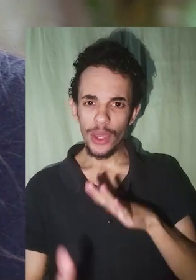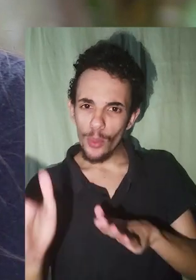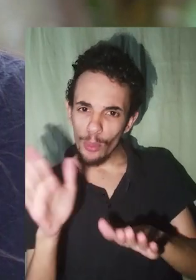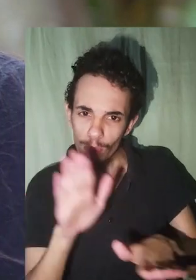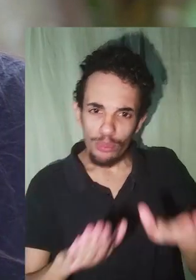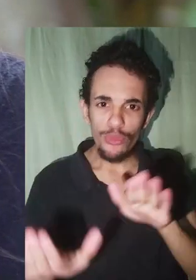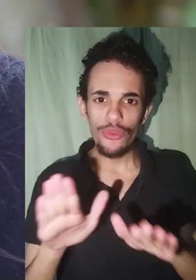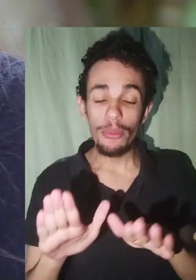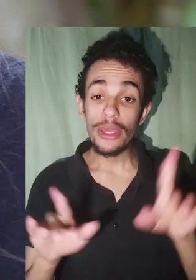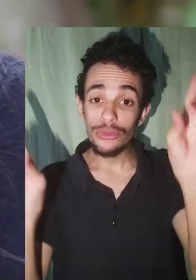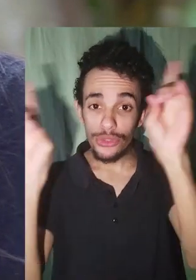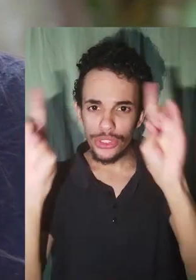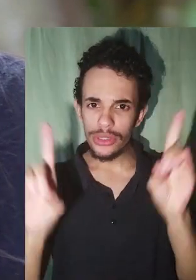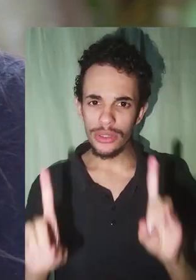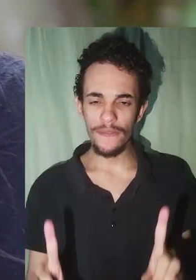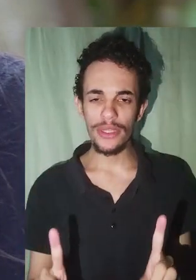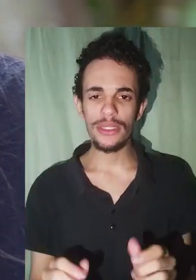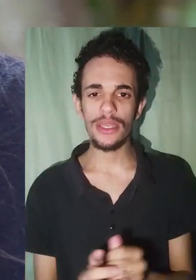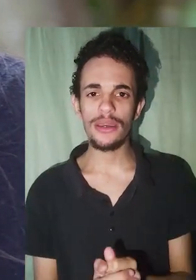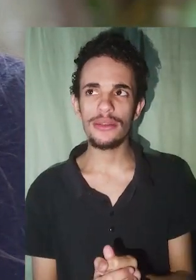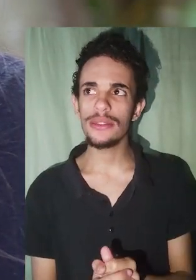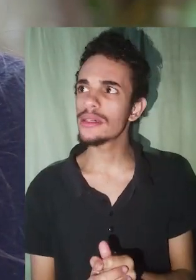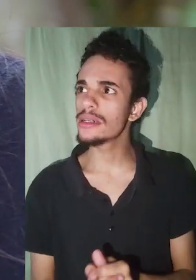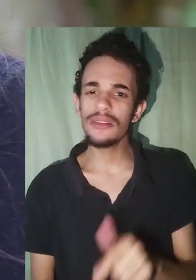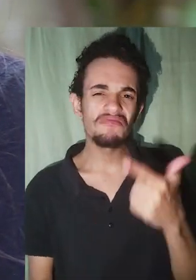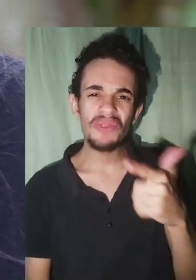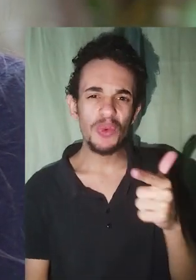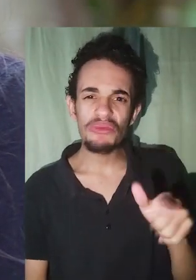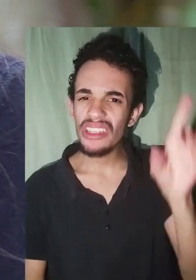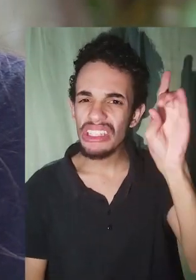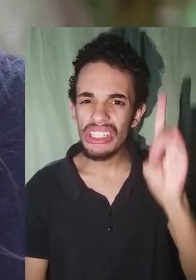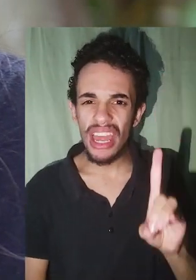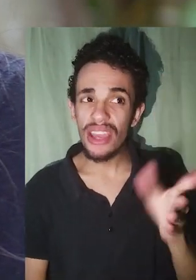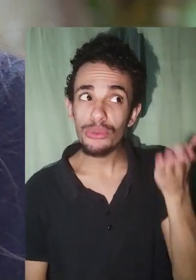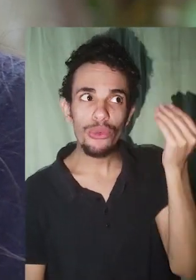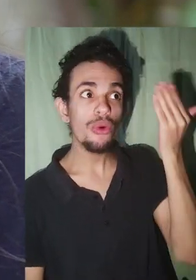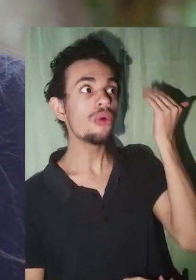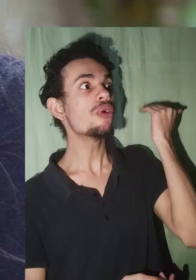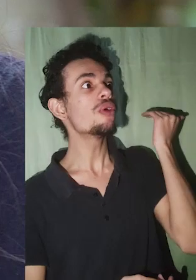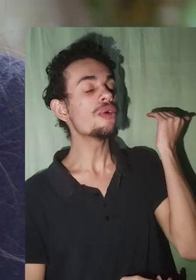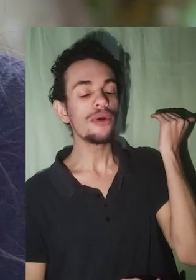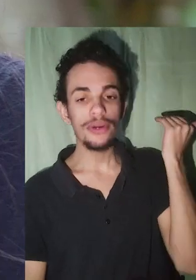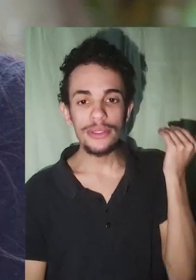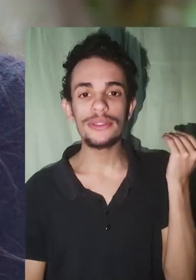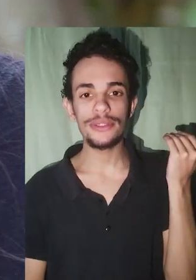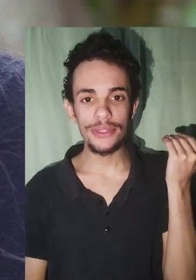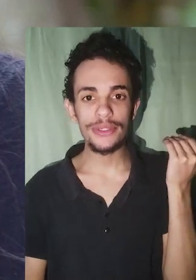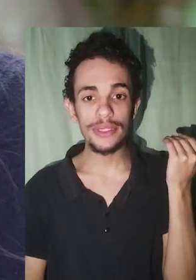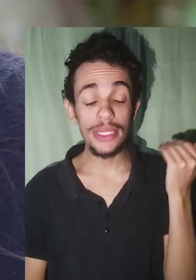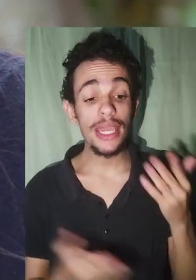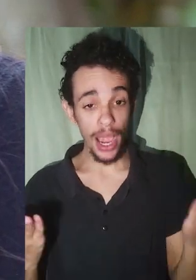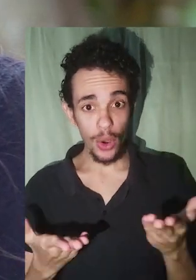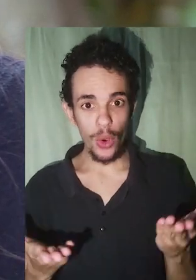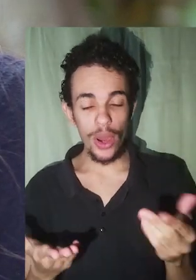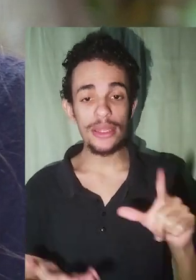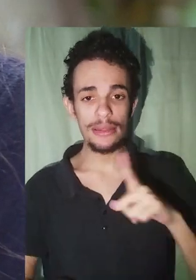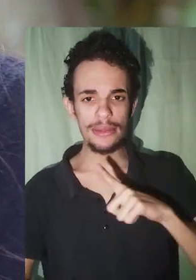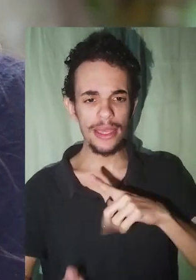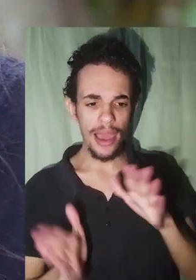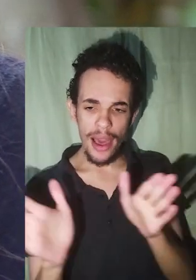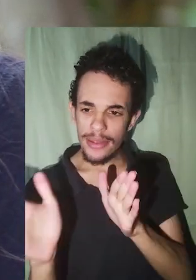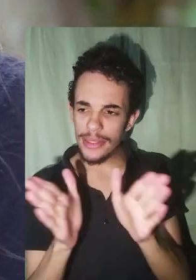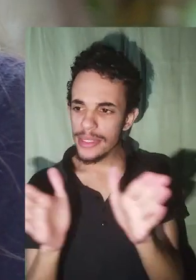ficou num abismo. Não tinha aparato legal, né? Não tinha direitos. Então, eu acho que o reconhecimento de direito e promover